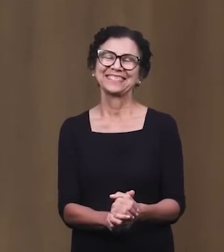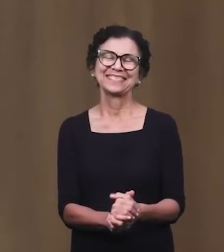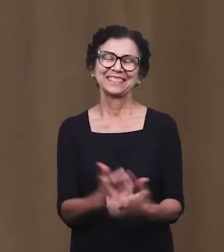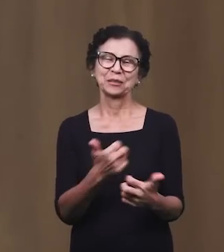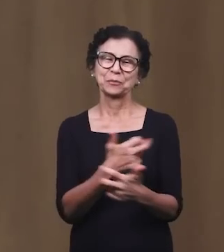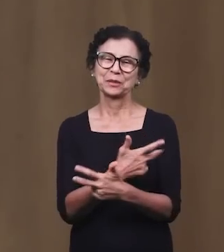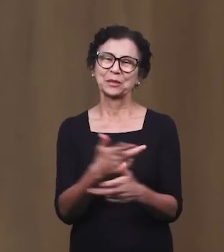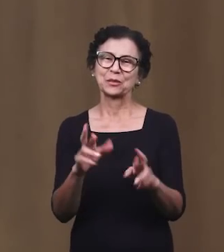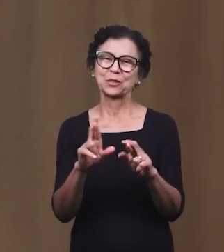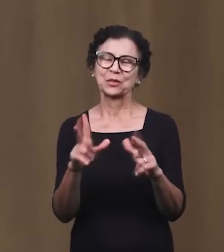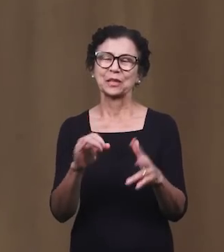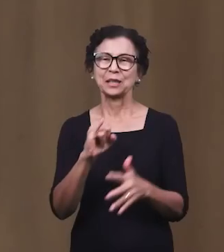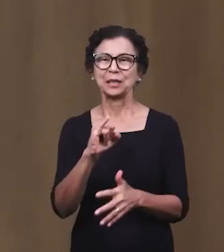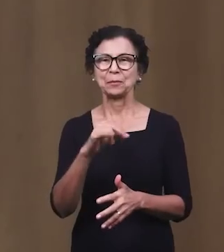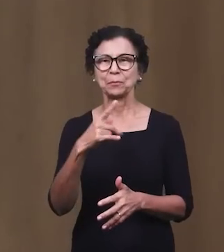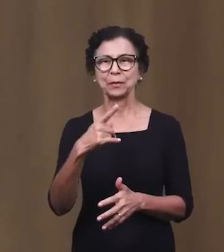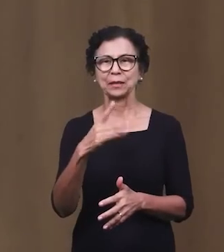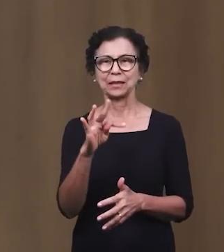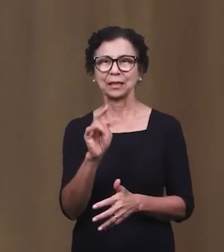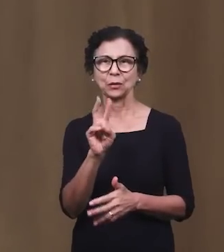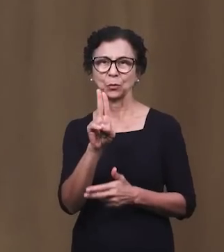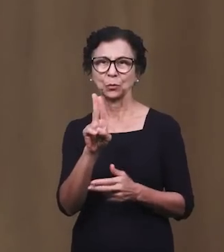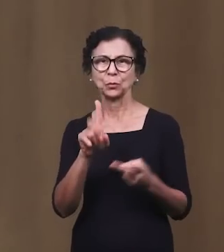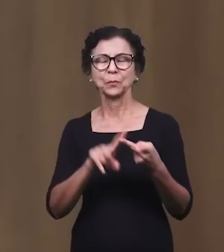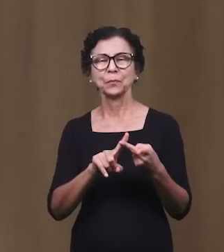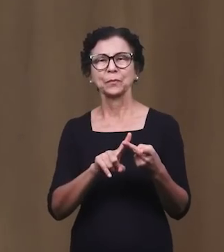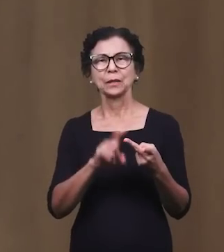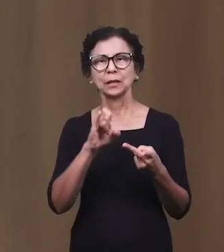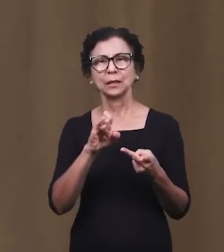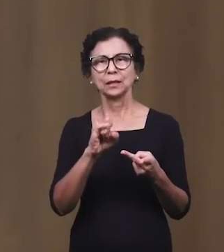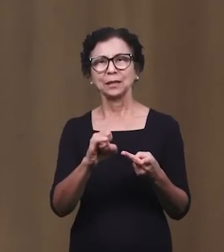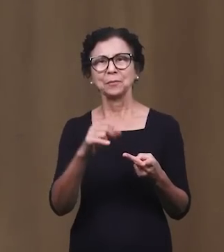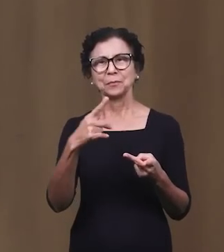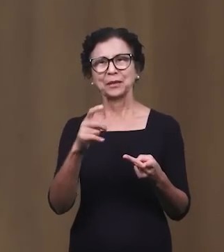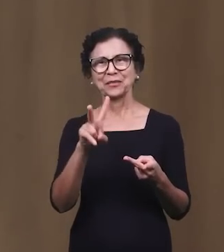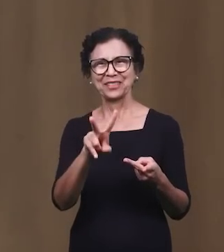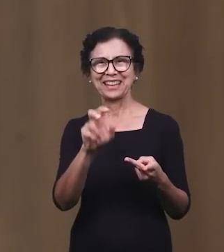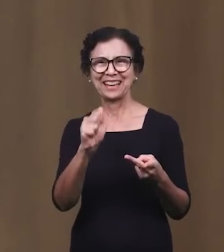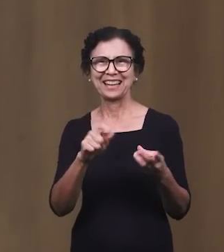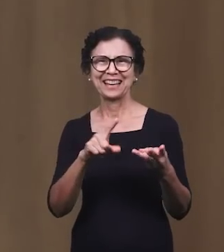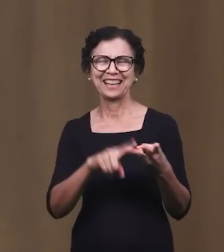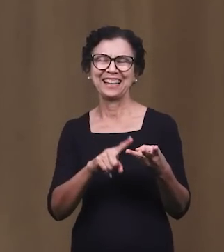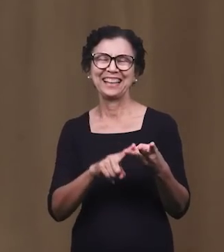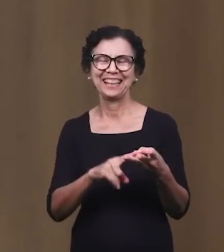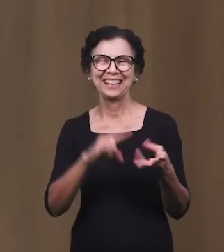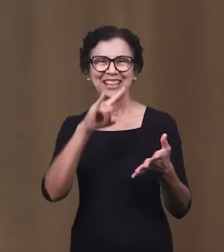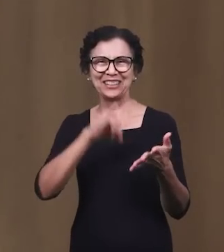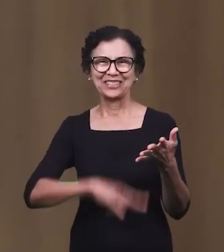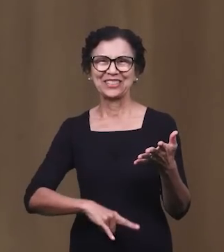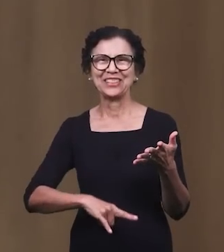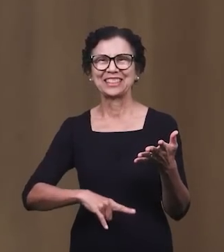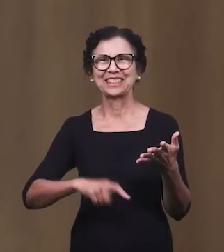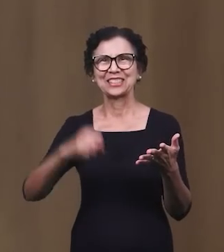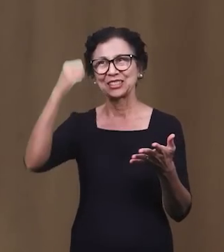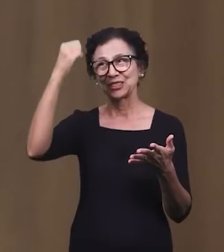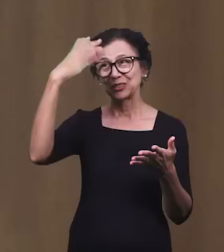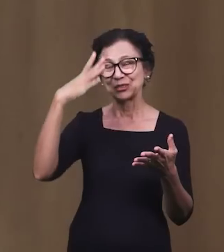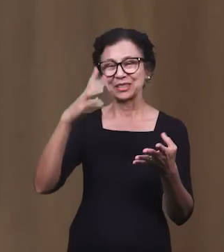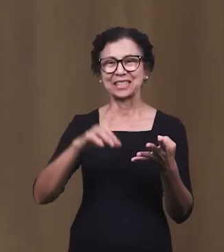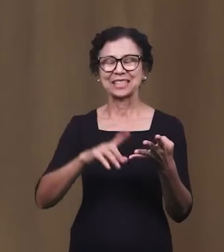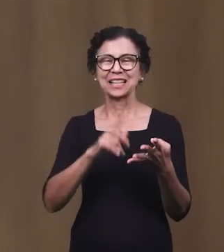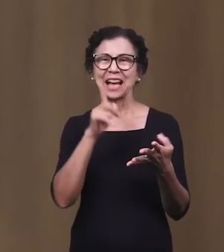acostumados. IPTU, IPVA, se você tiver um veículo, conta de luz, conta de água, condomínio, gás, até